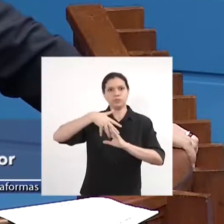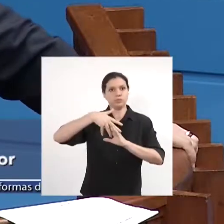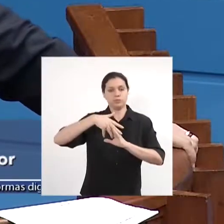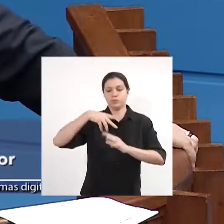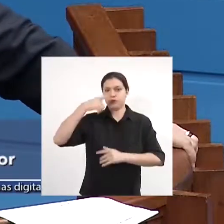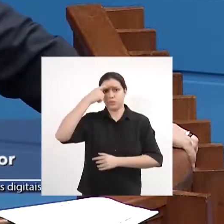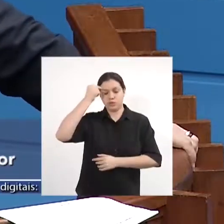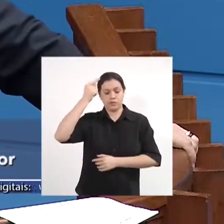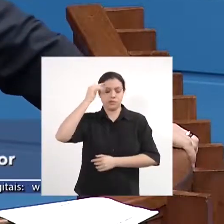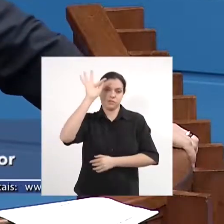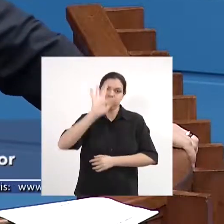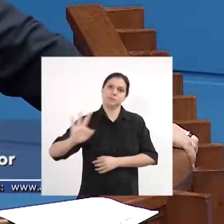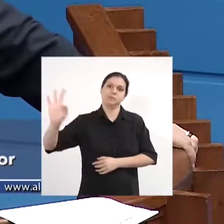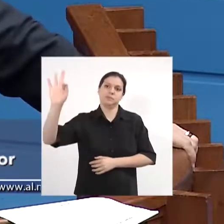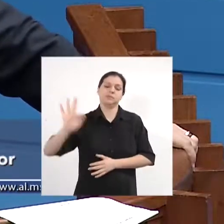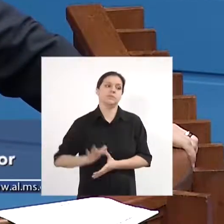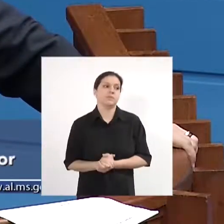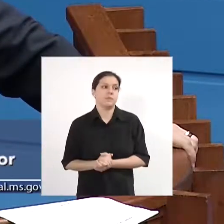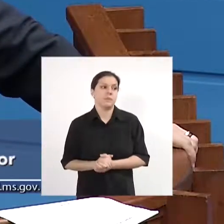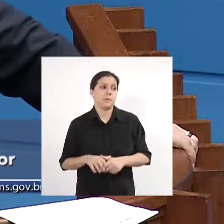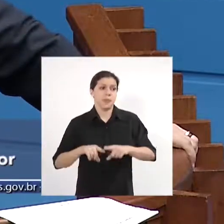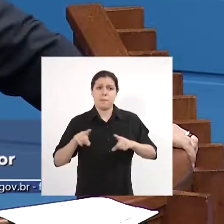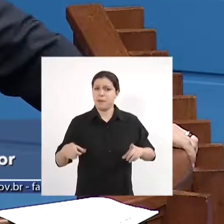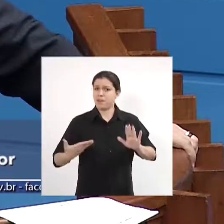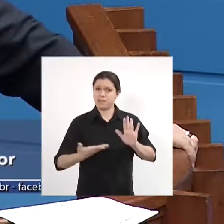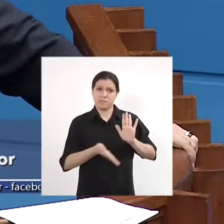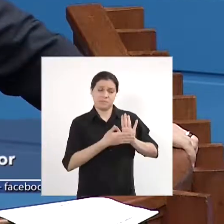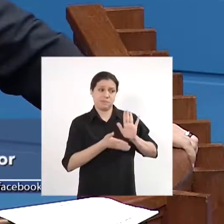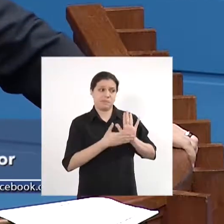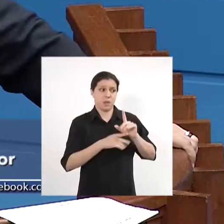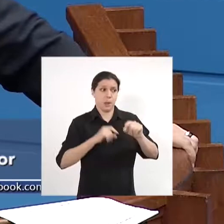essa proposta, a universidade estaria